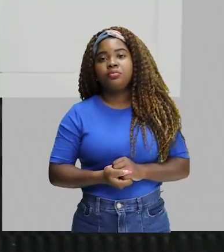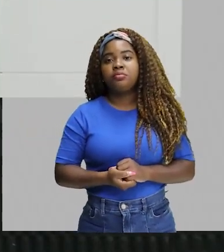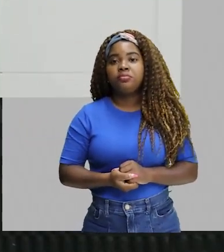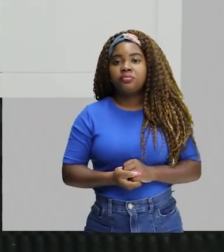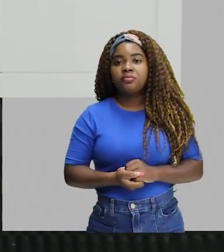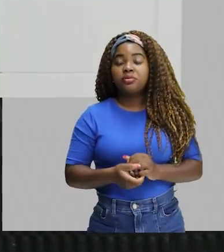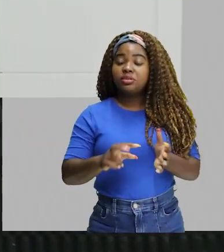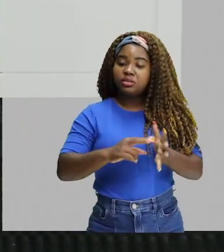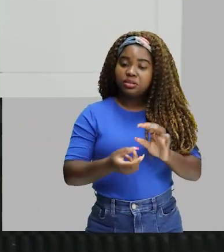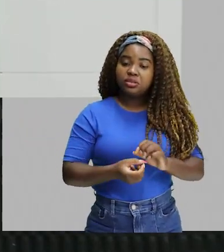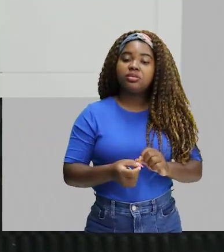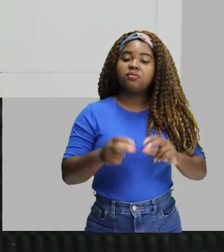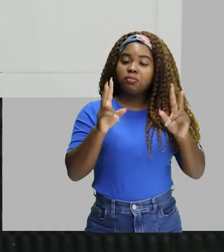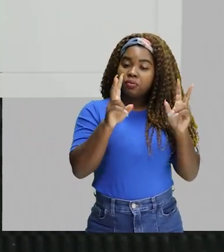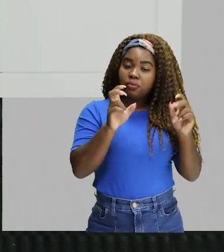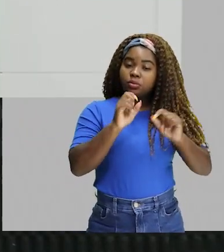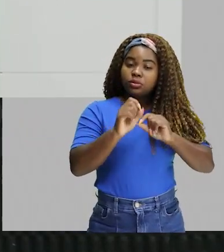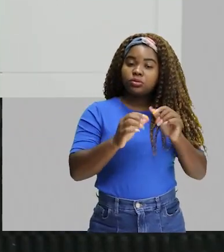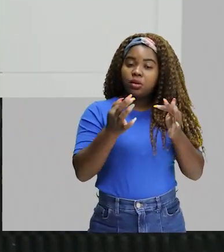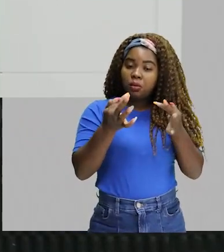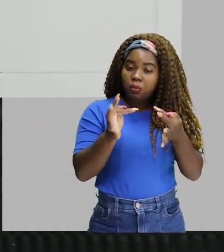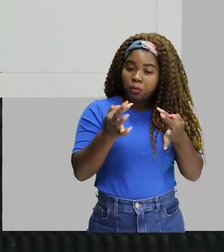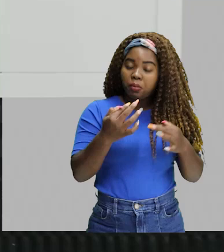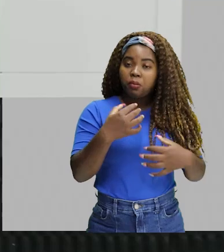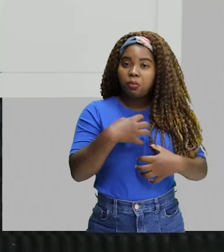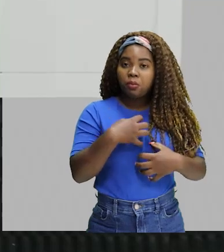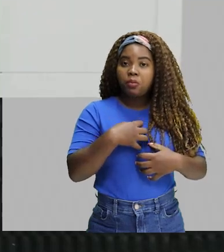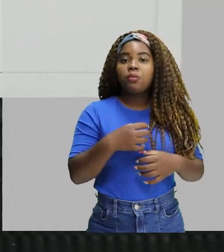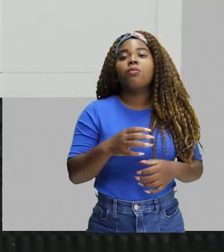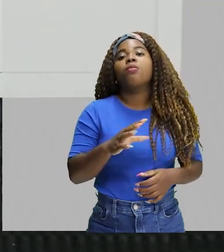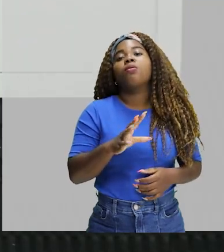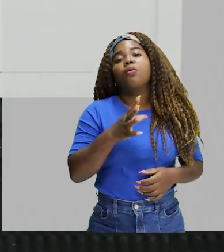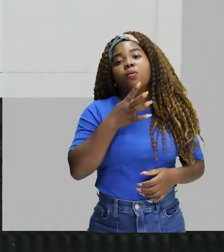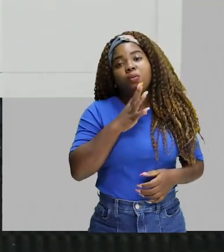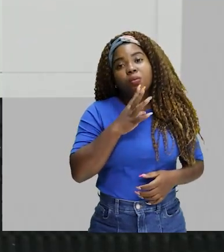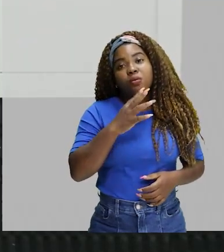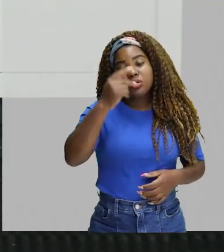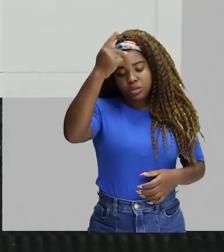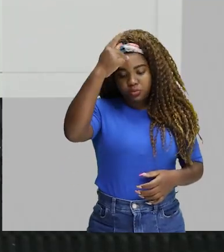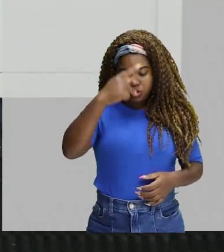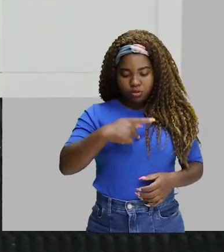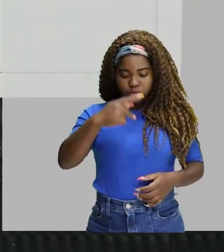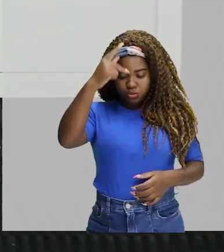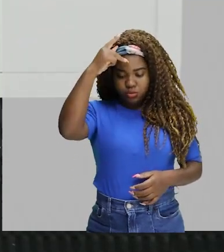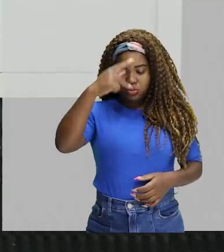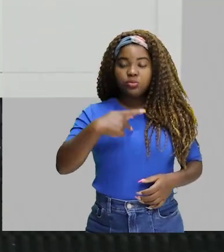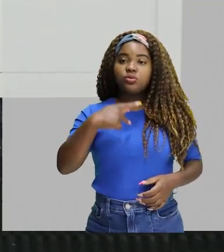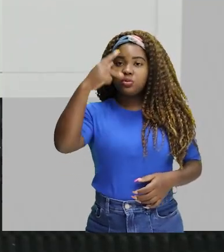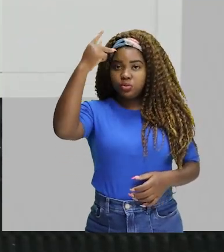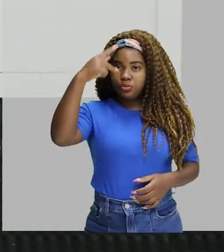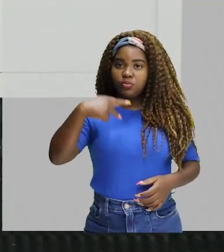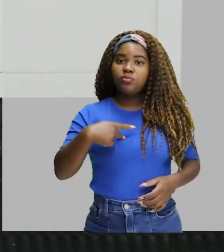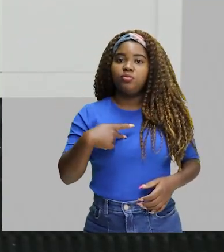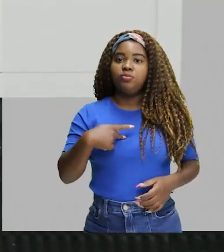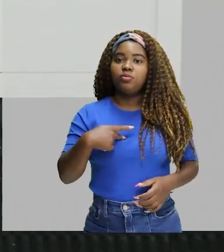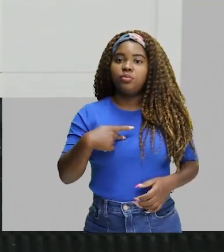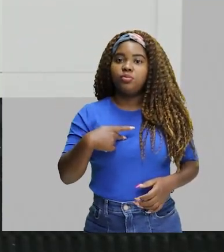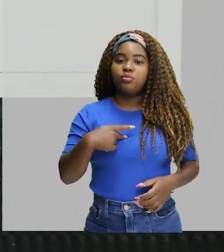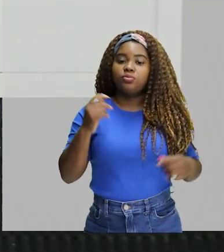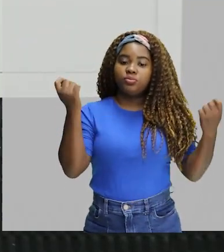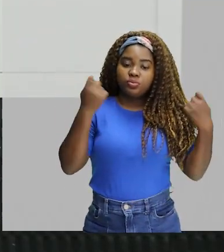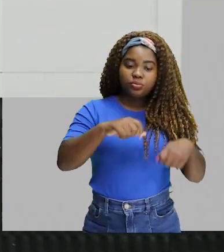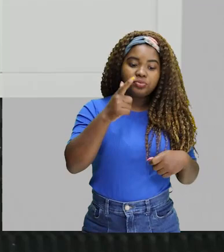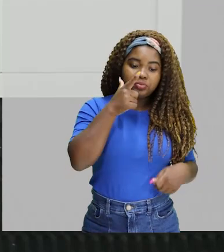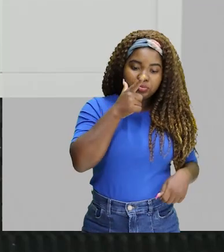até a maior dor que alguém pode sentir. Claro, o conhecimento sobre si mesmo, que faz você alcançar a